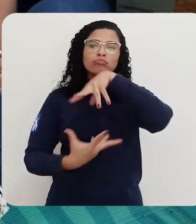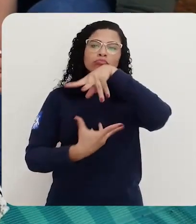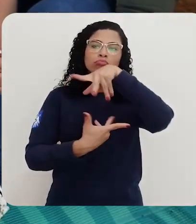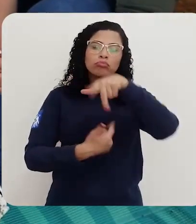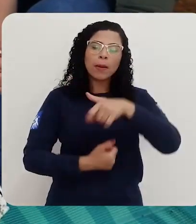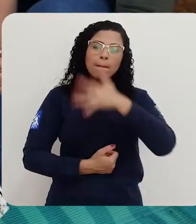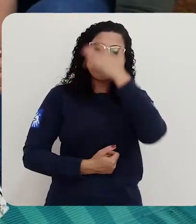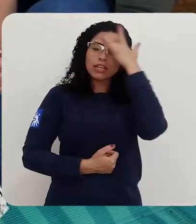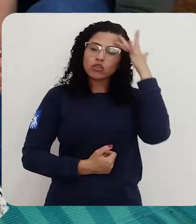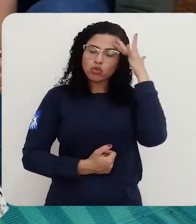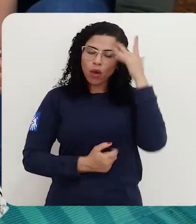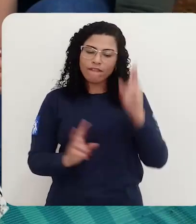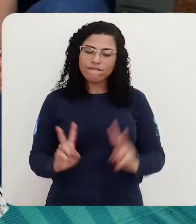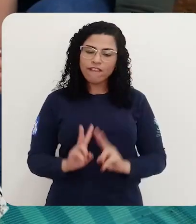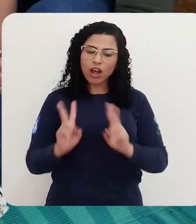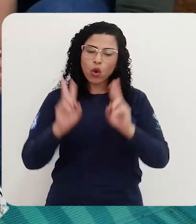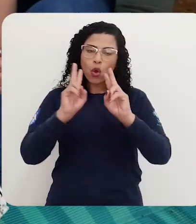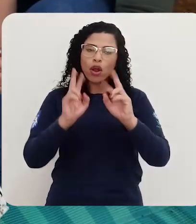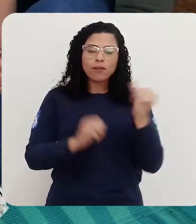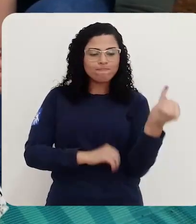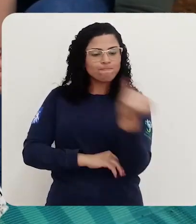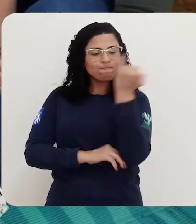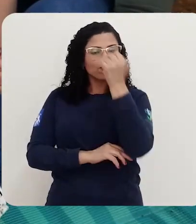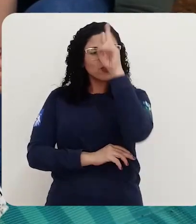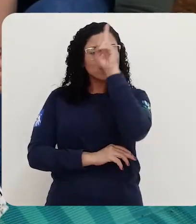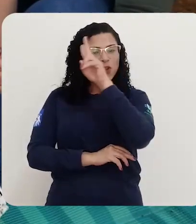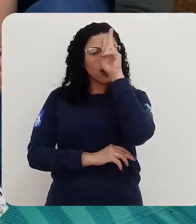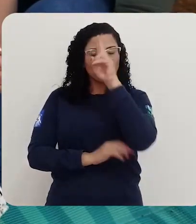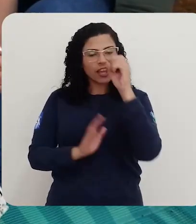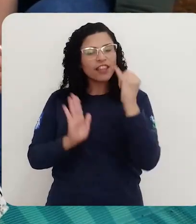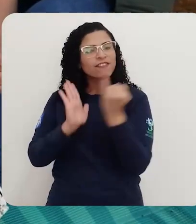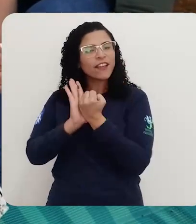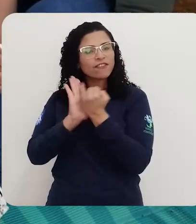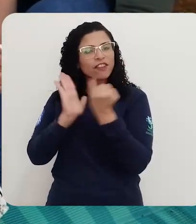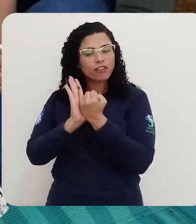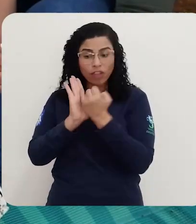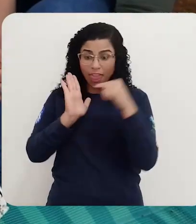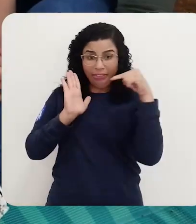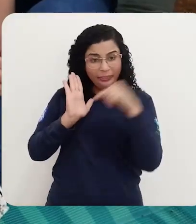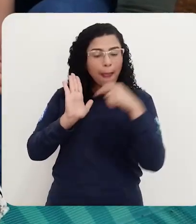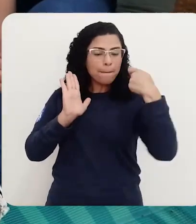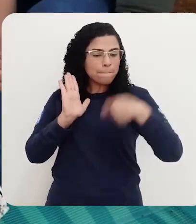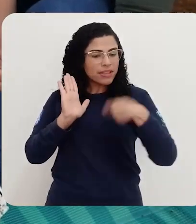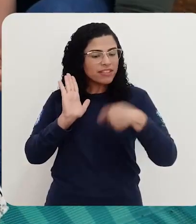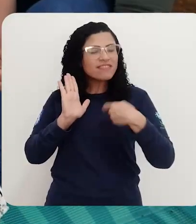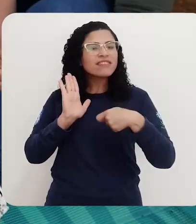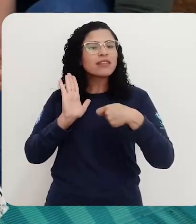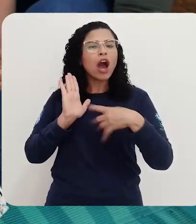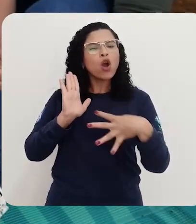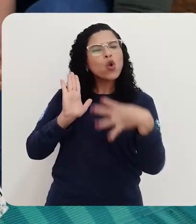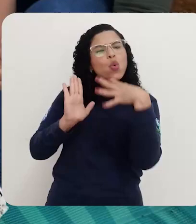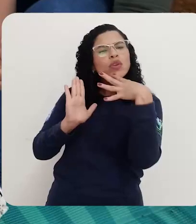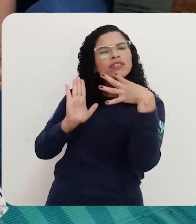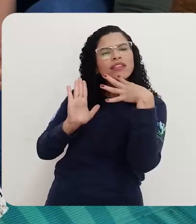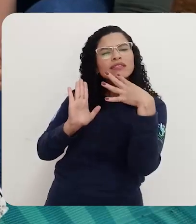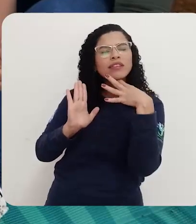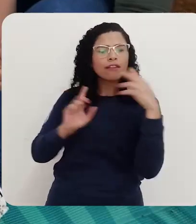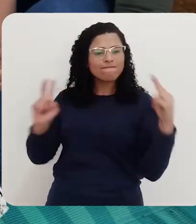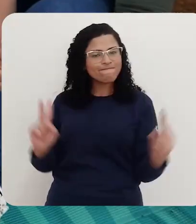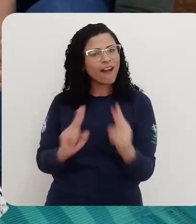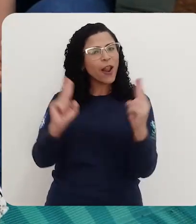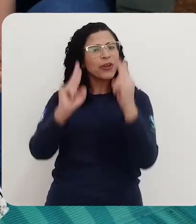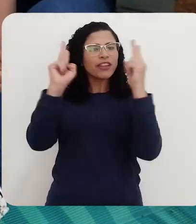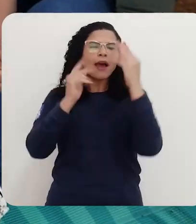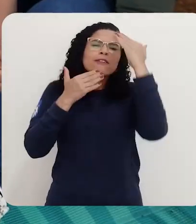mundo, como alguém que tem importância, que tem valor, que tem história, que tem identidade, que essa identidade ela precisa ser